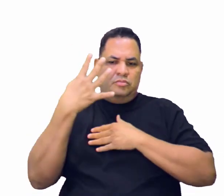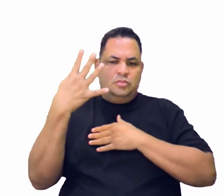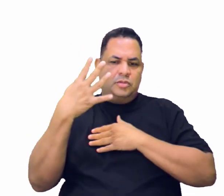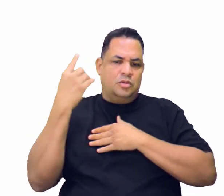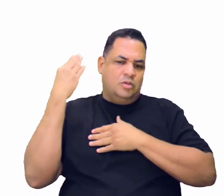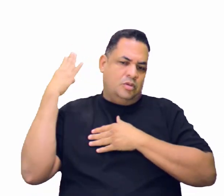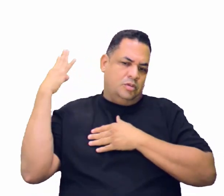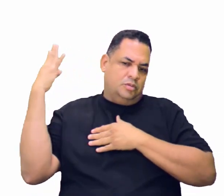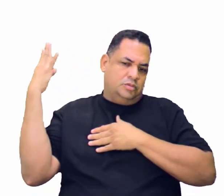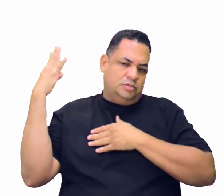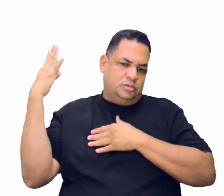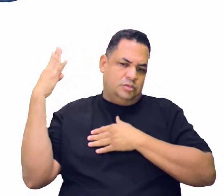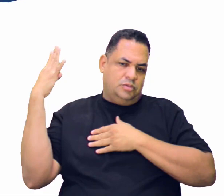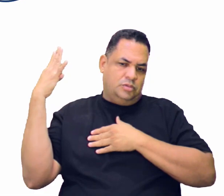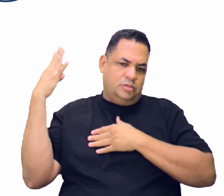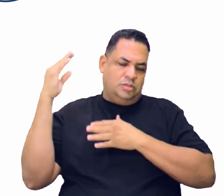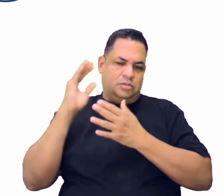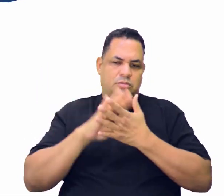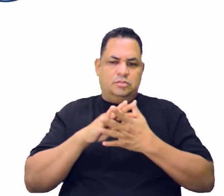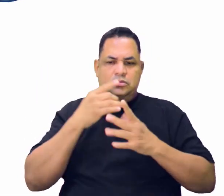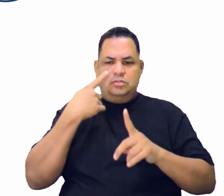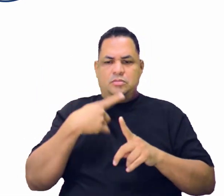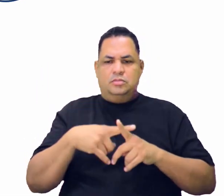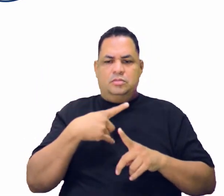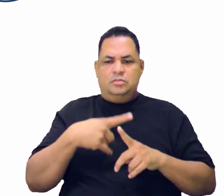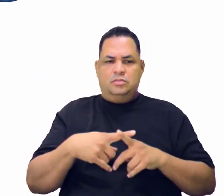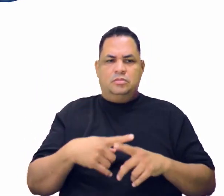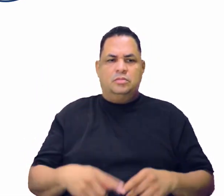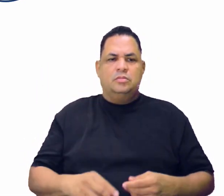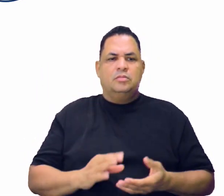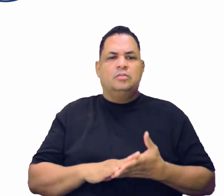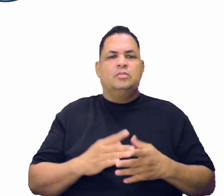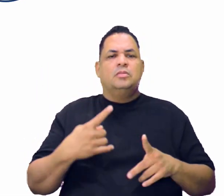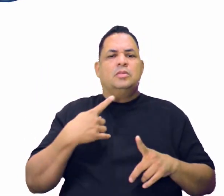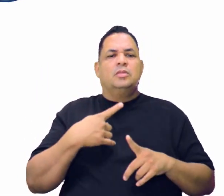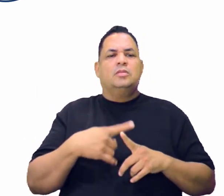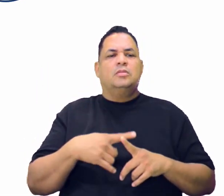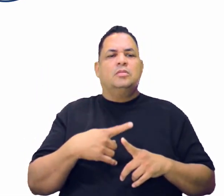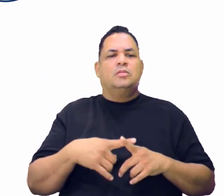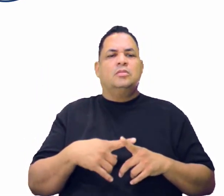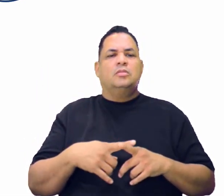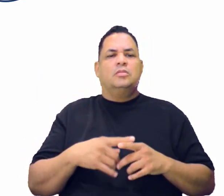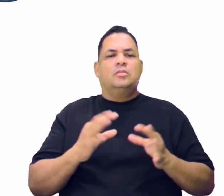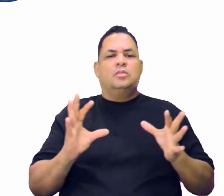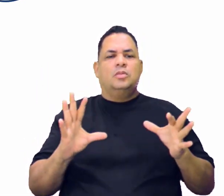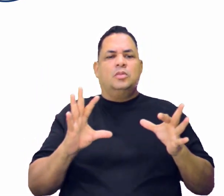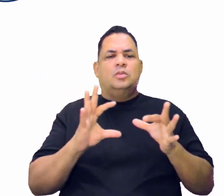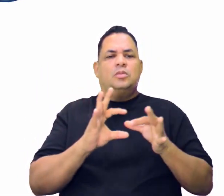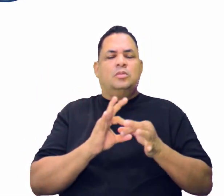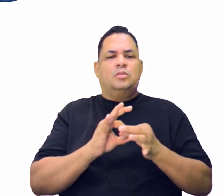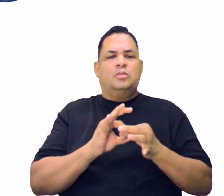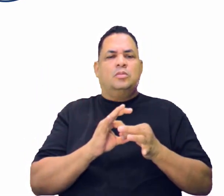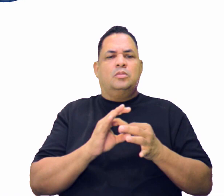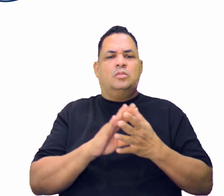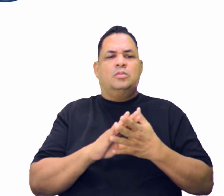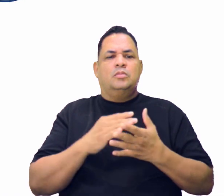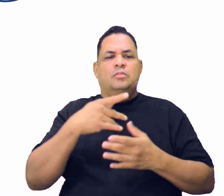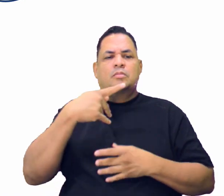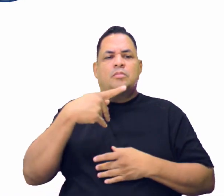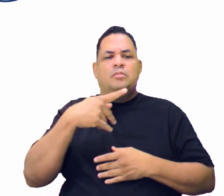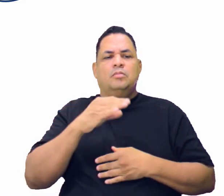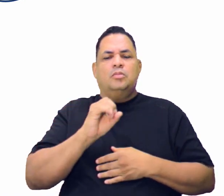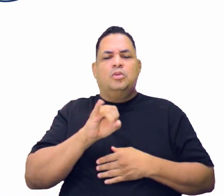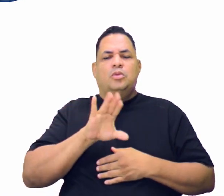4, né? É isso aí. Agora, o porquê conjunção, que eu acabei de falar, né? Equivale a pois, né?